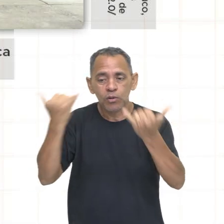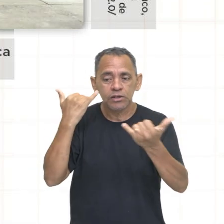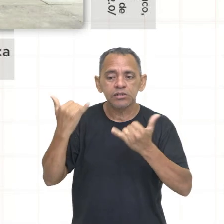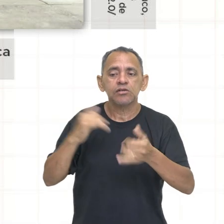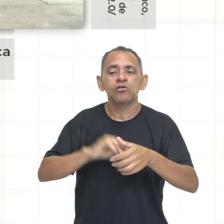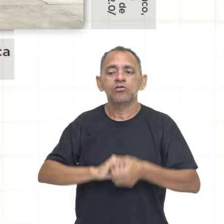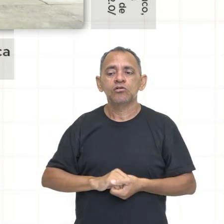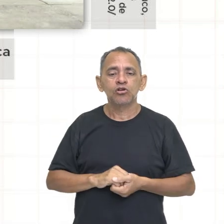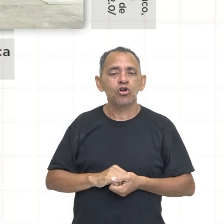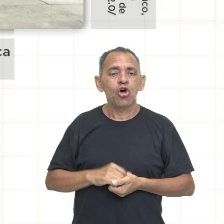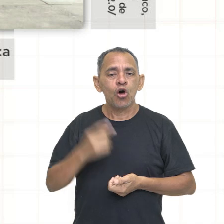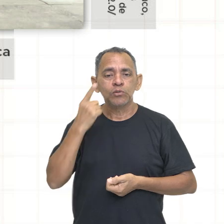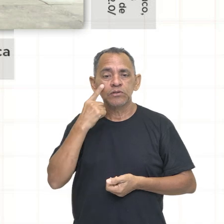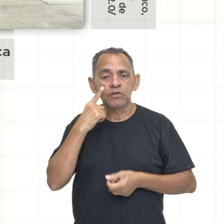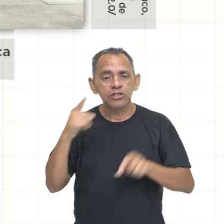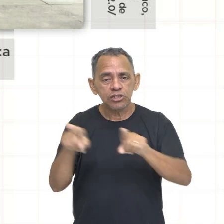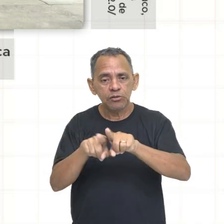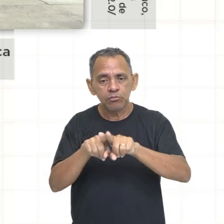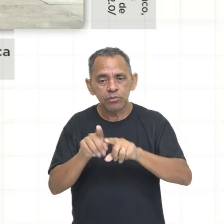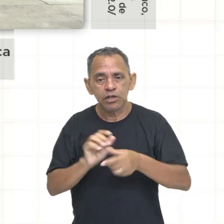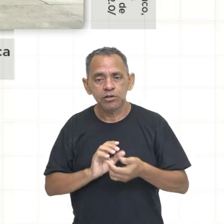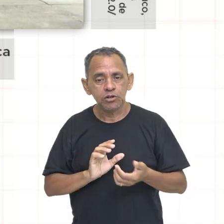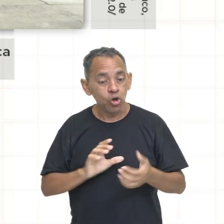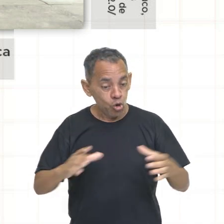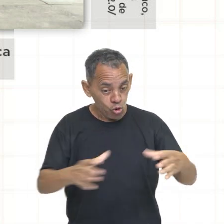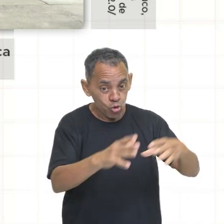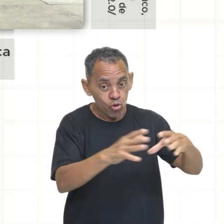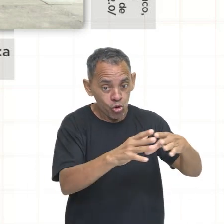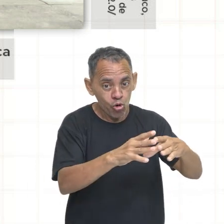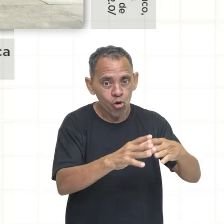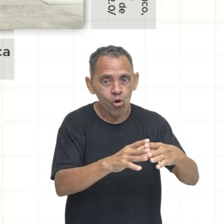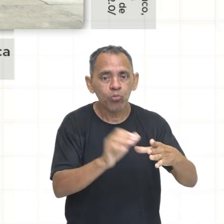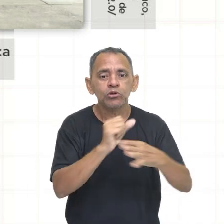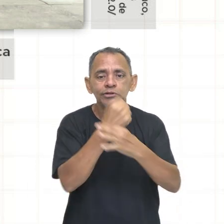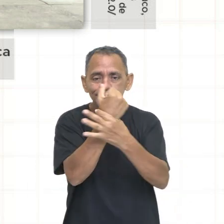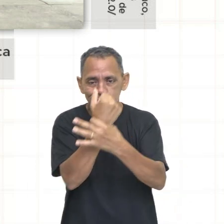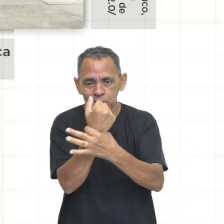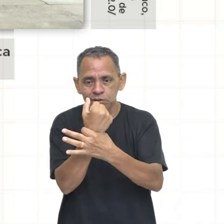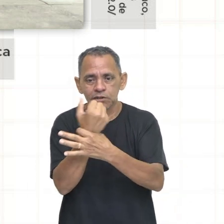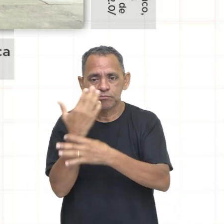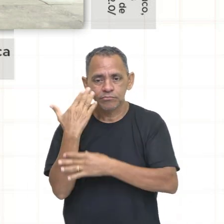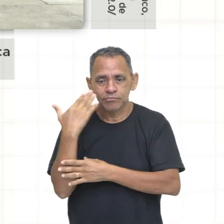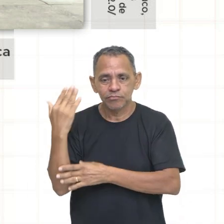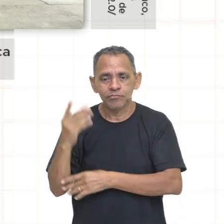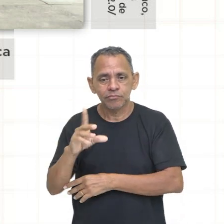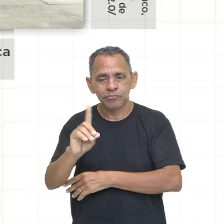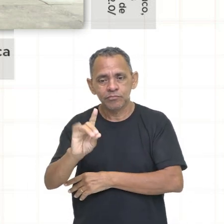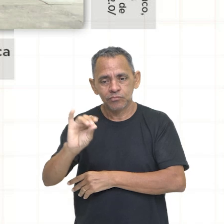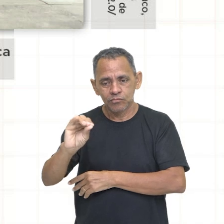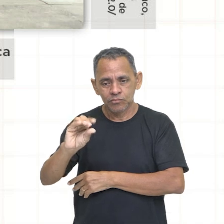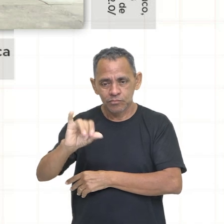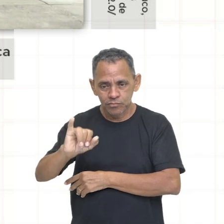a atuação de órgãos de segurança e inteligência, que é o DOI-CODE, e violações dos direitos